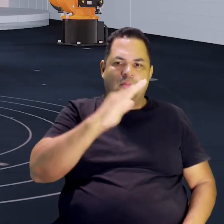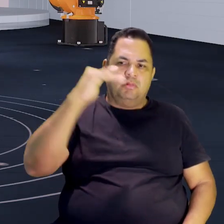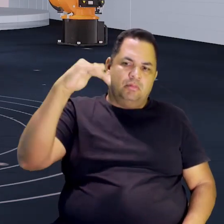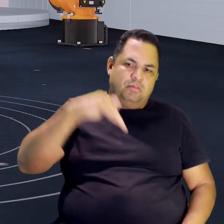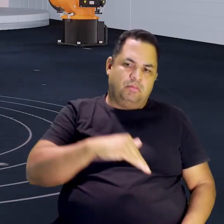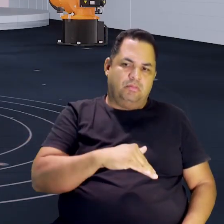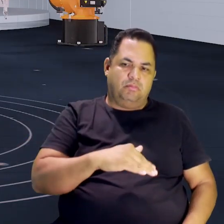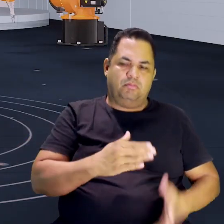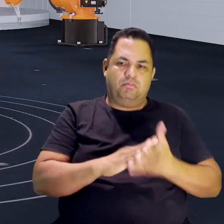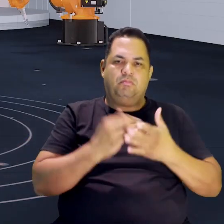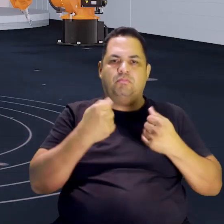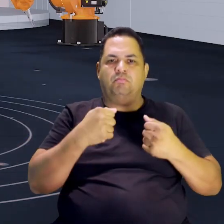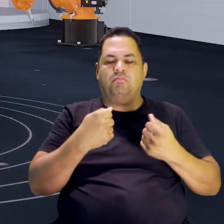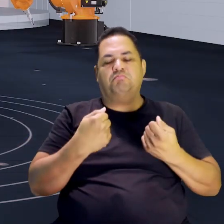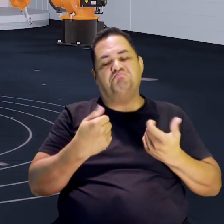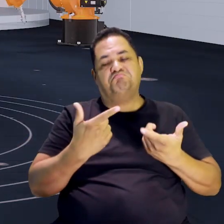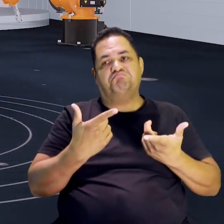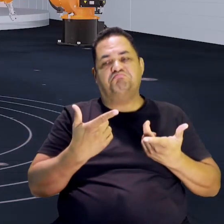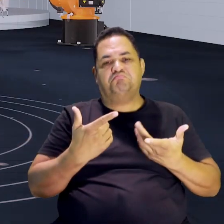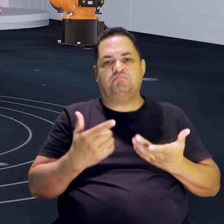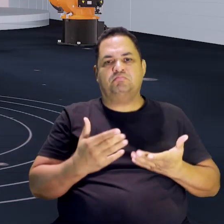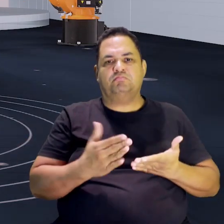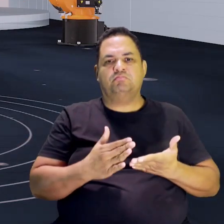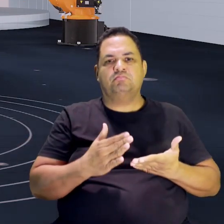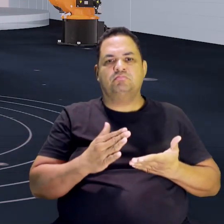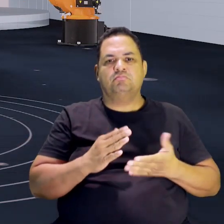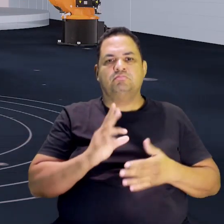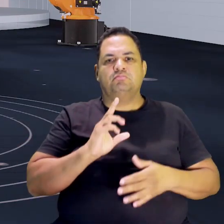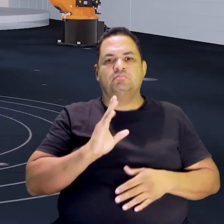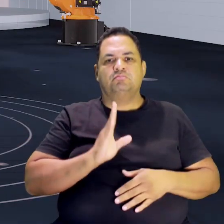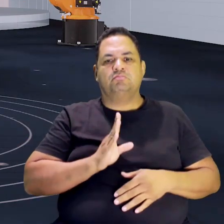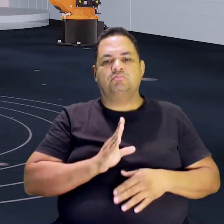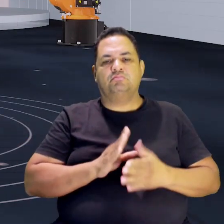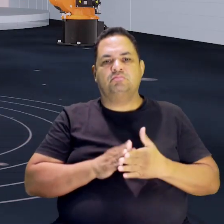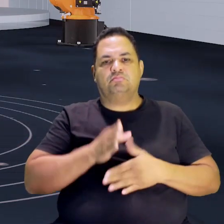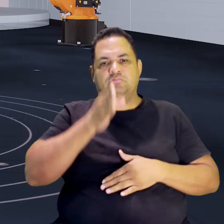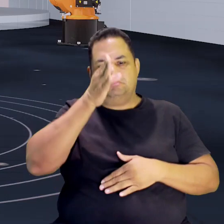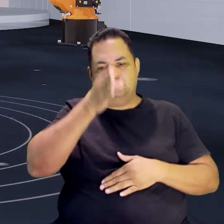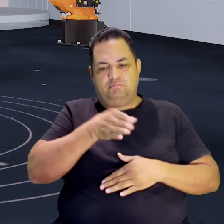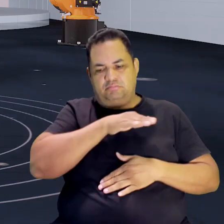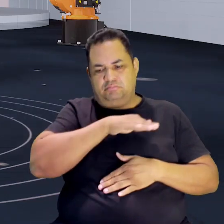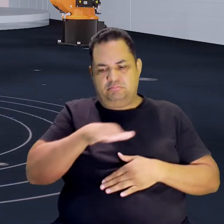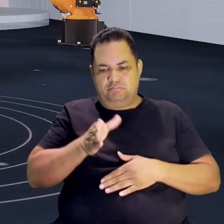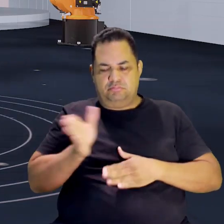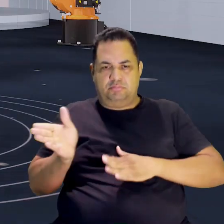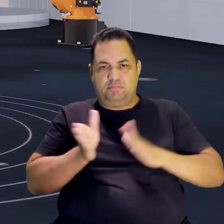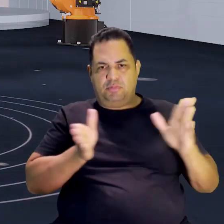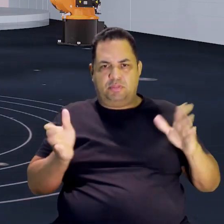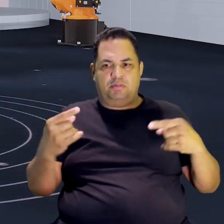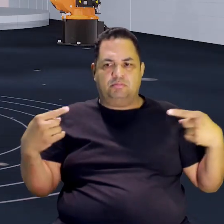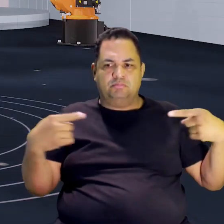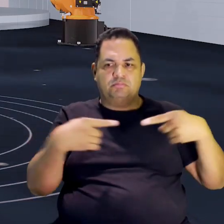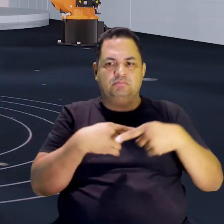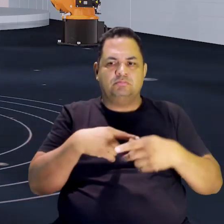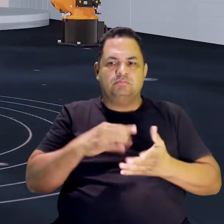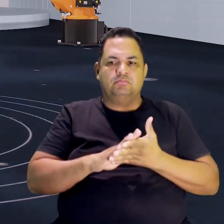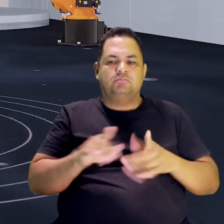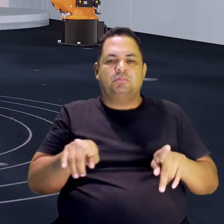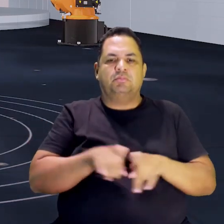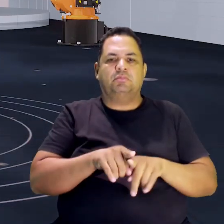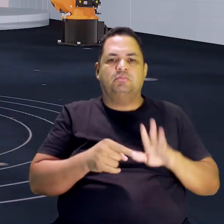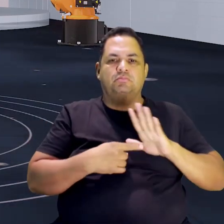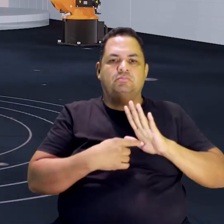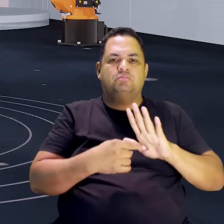vão aprender isso aí direitinho. Mesma direção e mesmo sentido, mesma direção e sentidos opostos. Fizemos vários exemplos aí